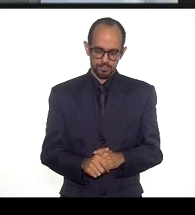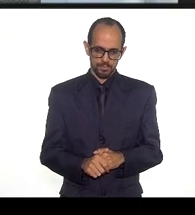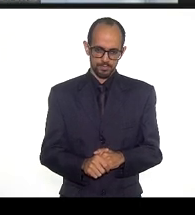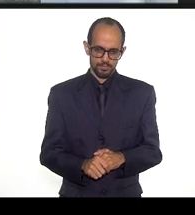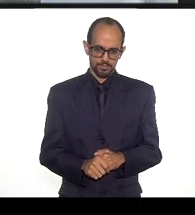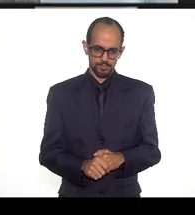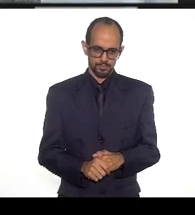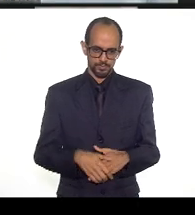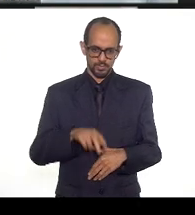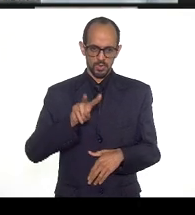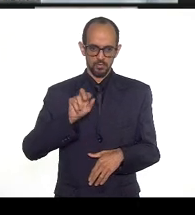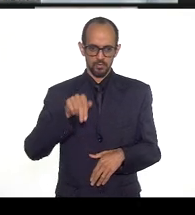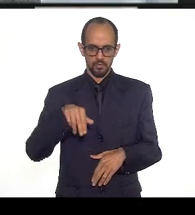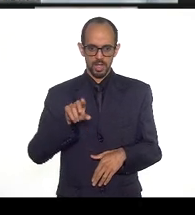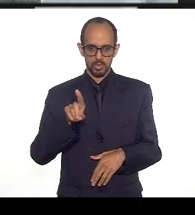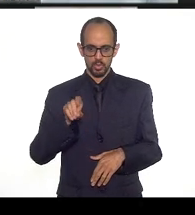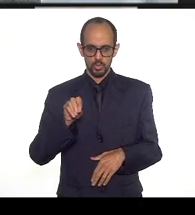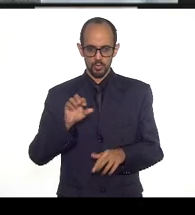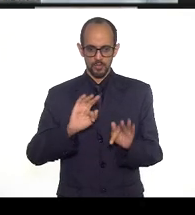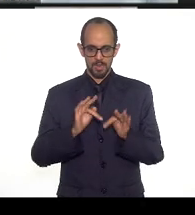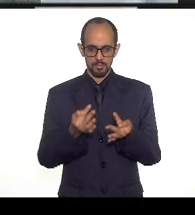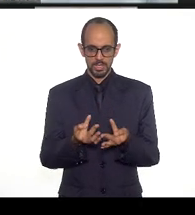Deputado Vandro Família.